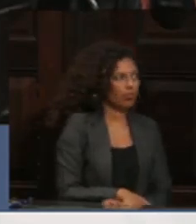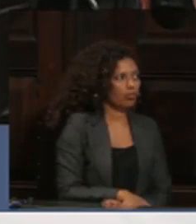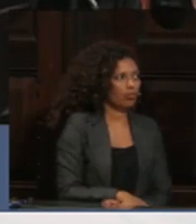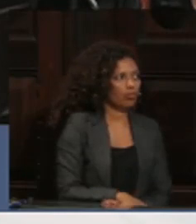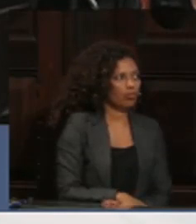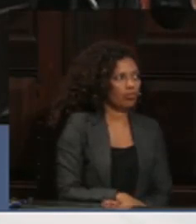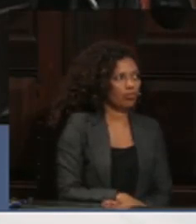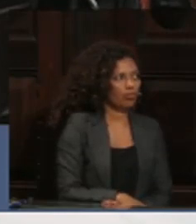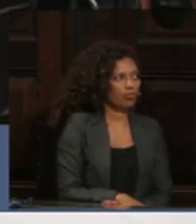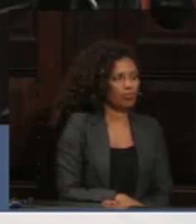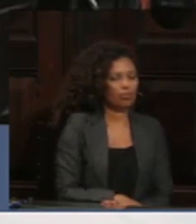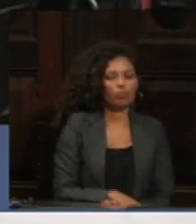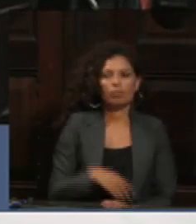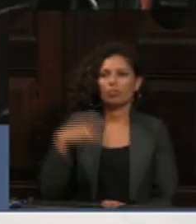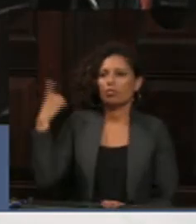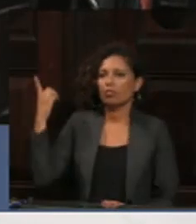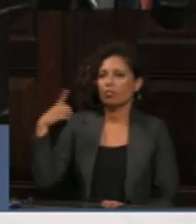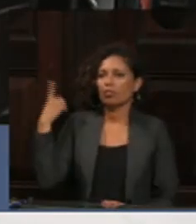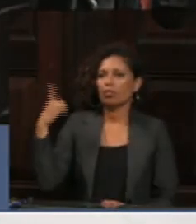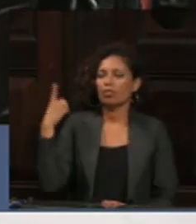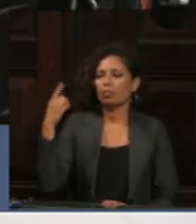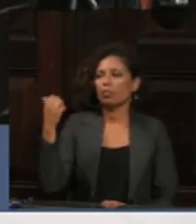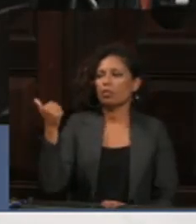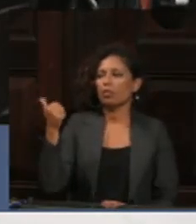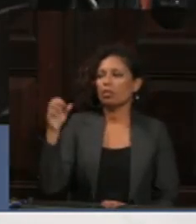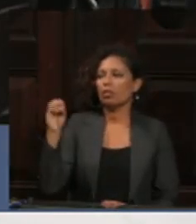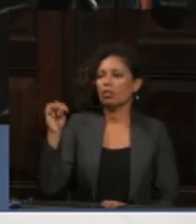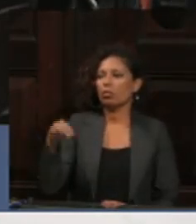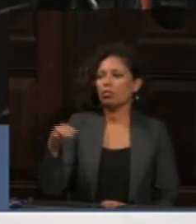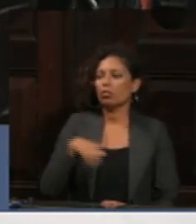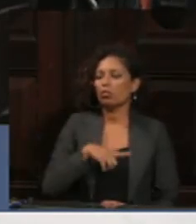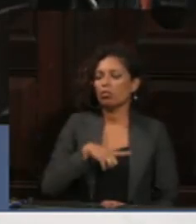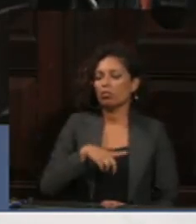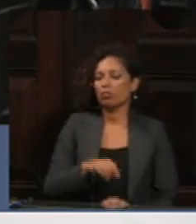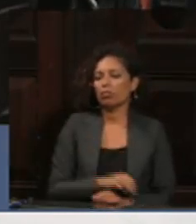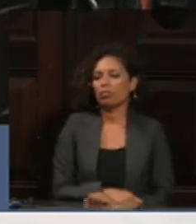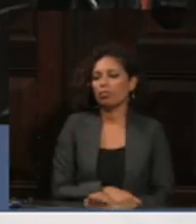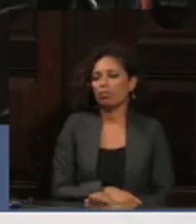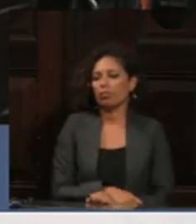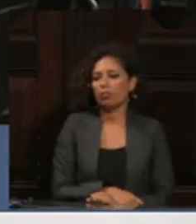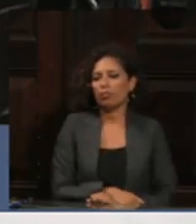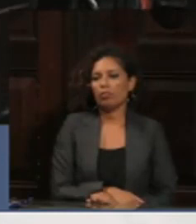A excelentíssima deputada dispõe de 10 minutos.